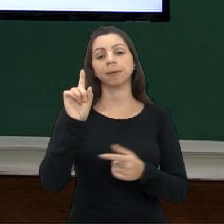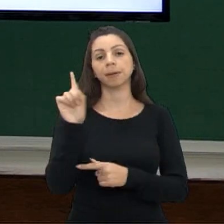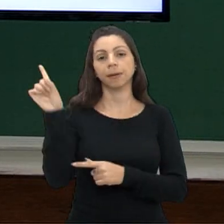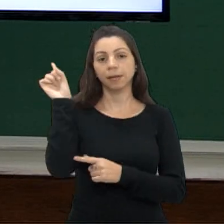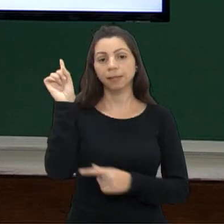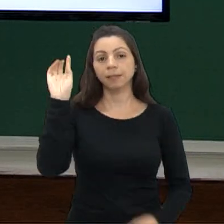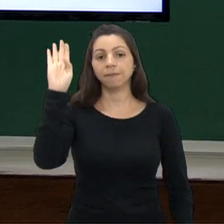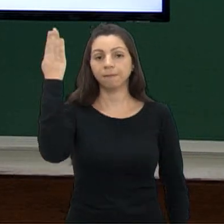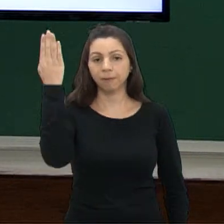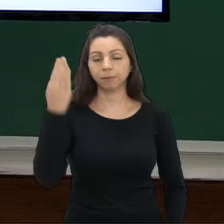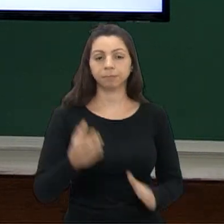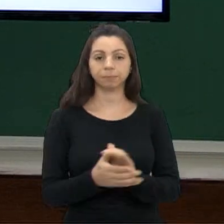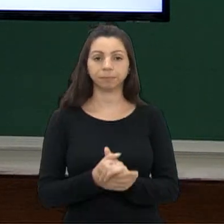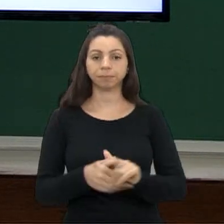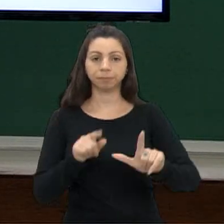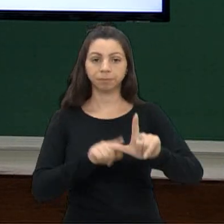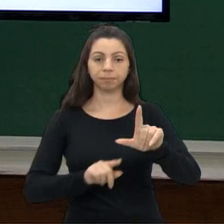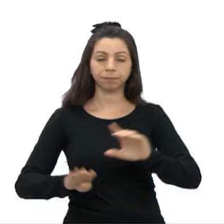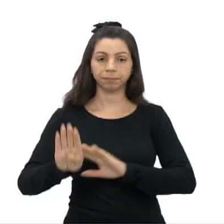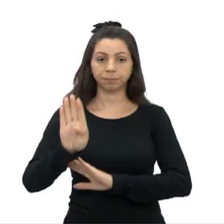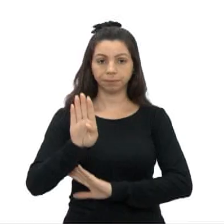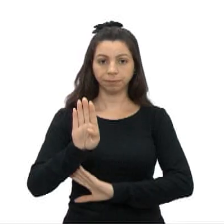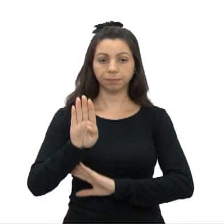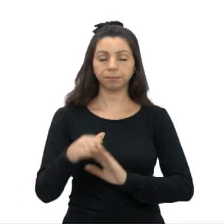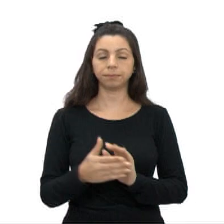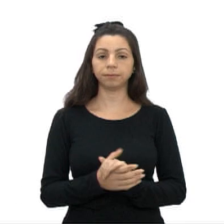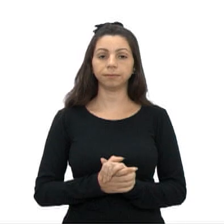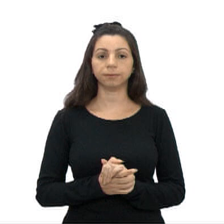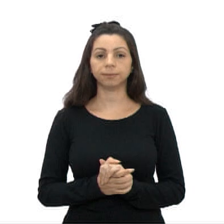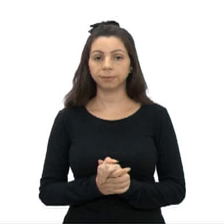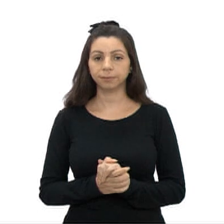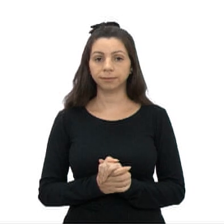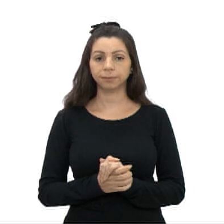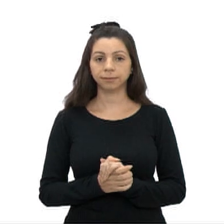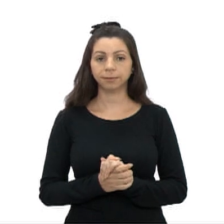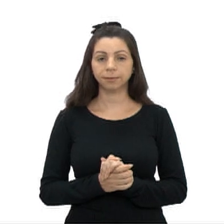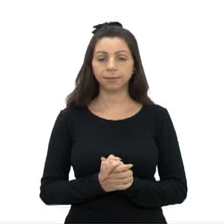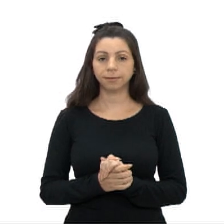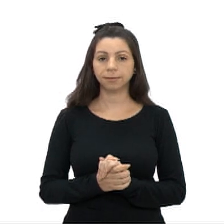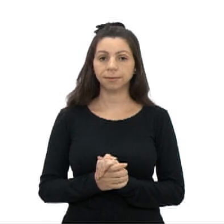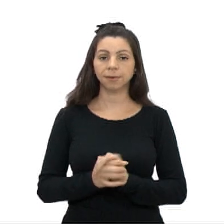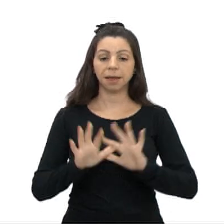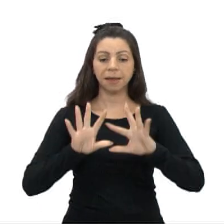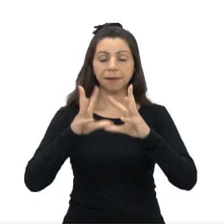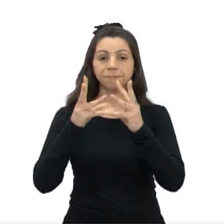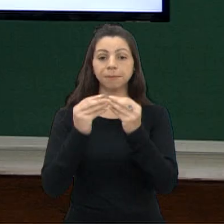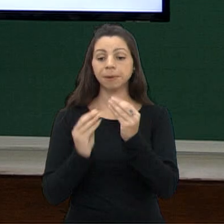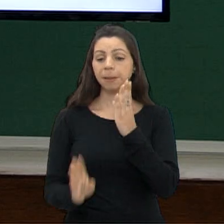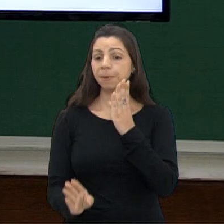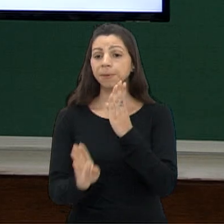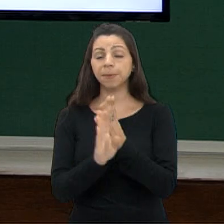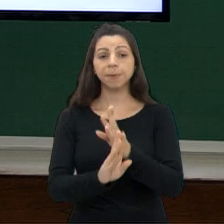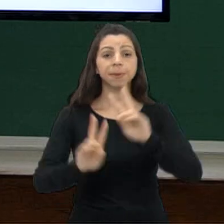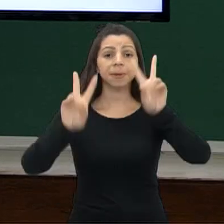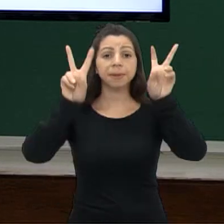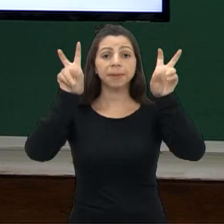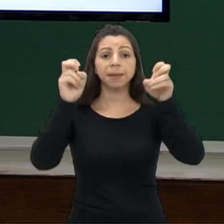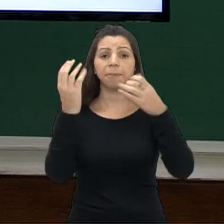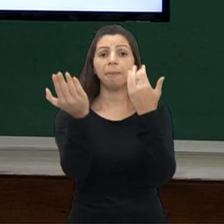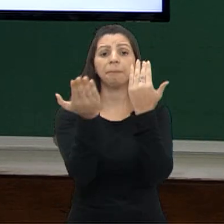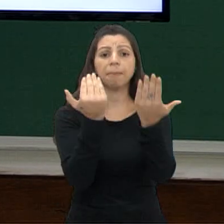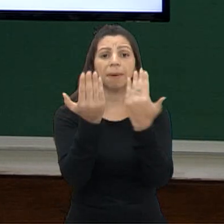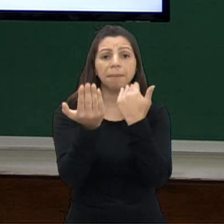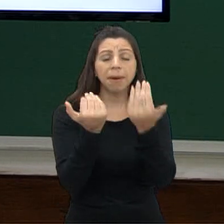futebol. Letra B. A família não encontra nenhum assunto para conversar. Sim, essa informação